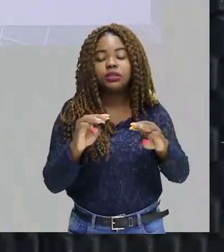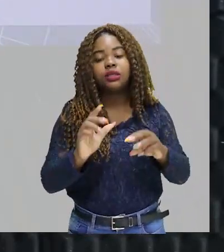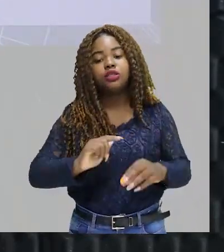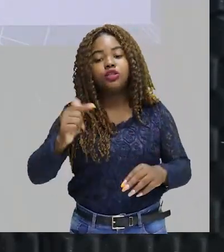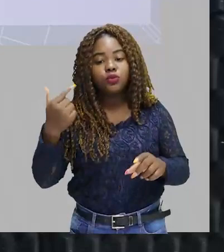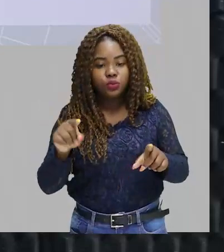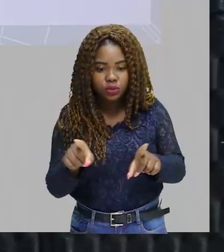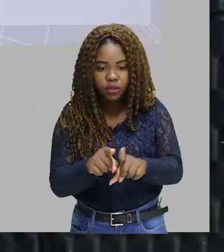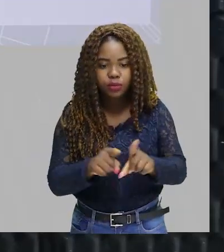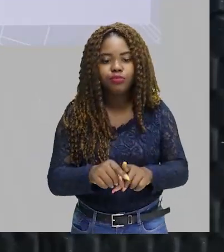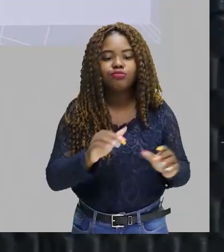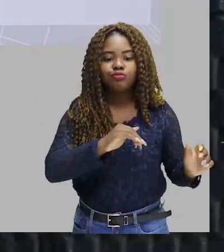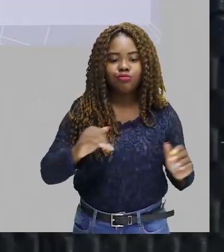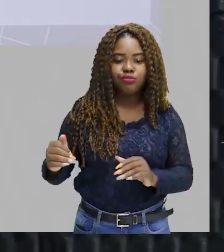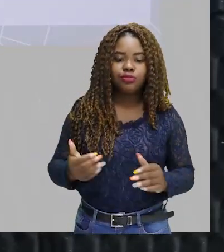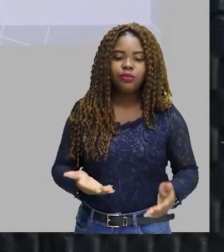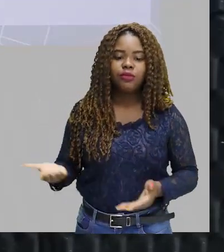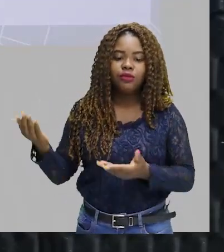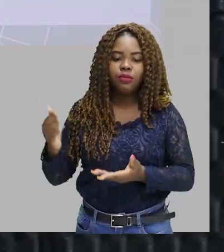demais elementos.